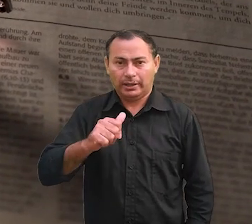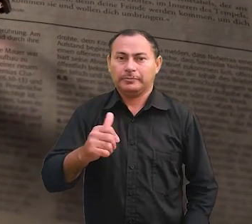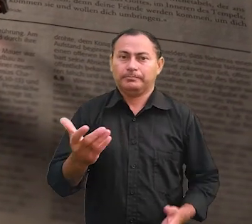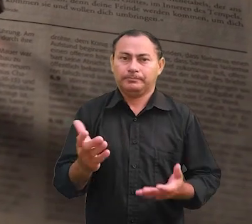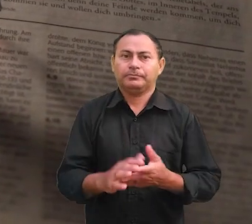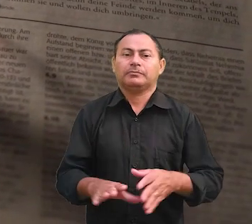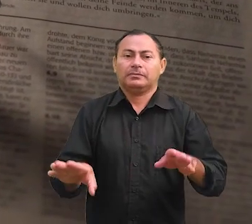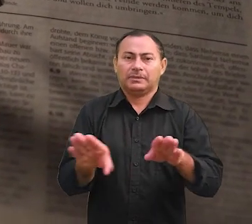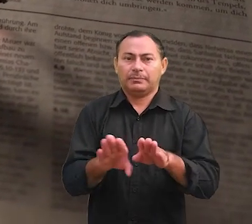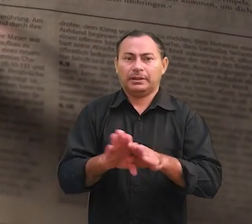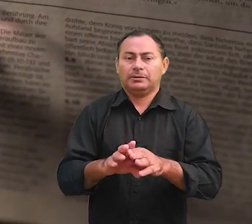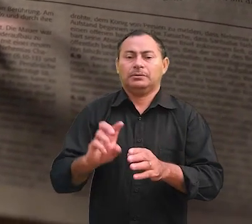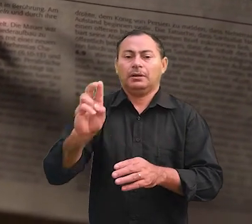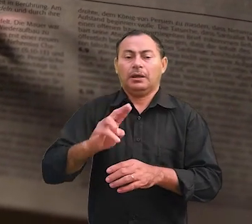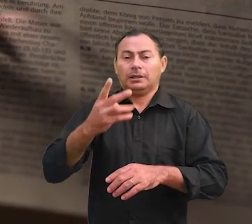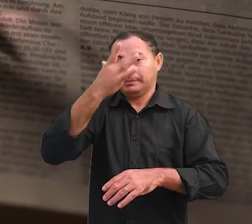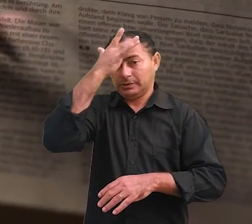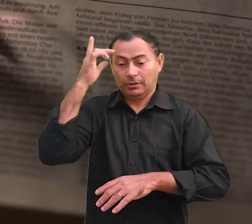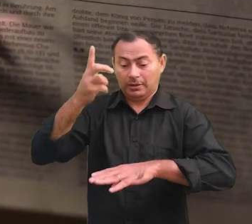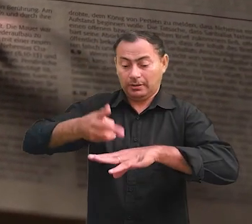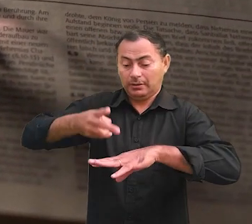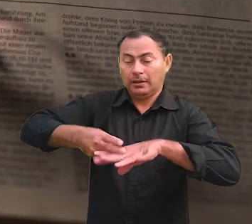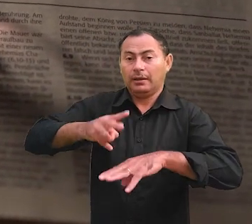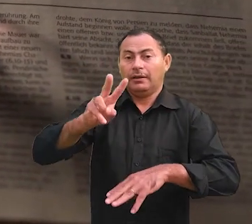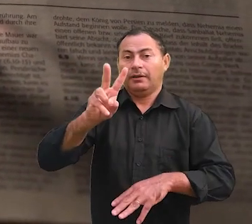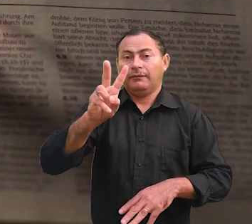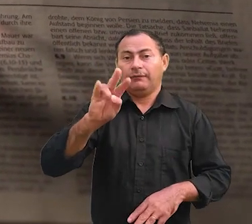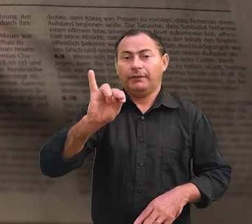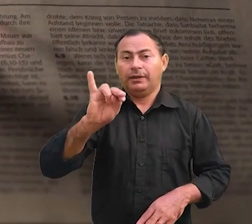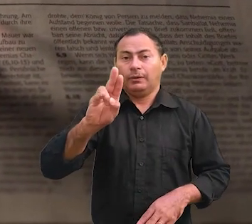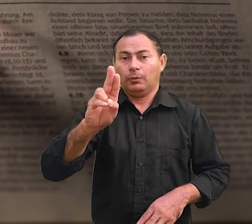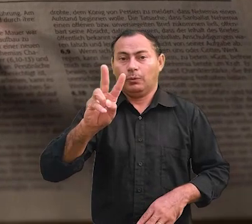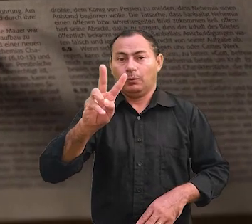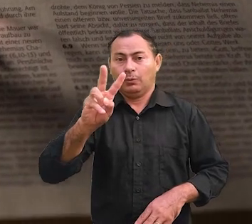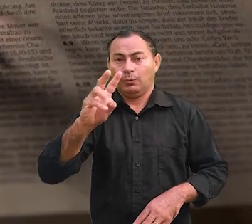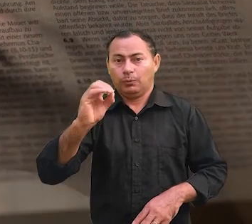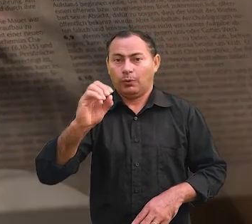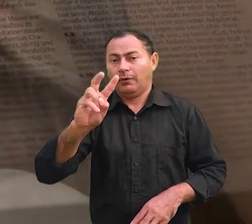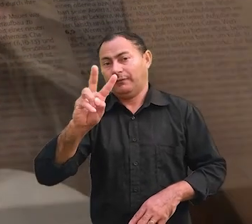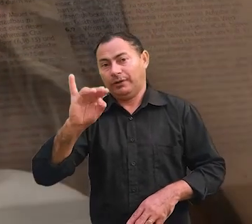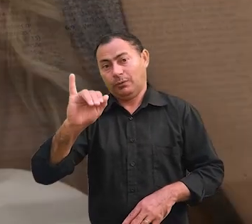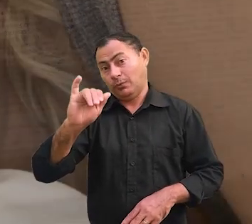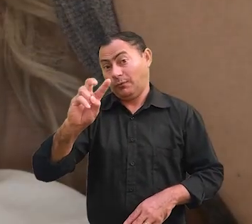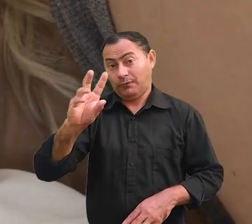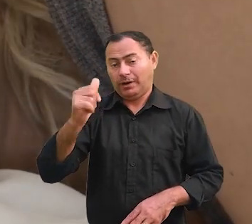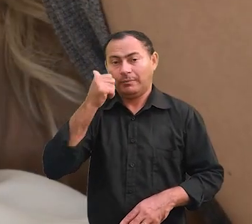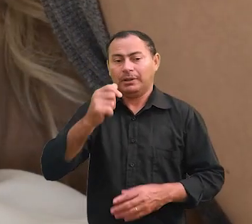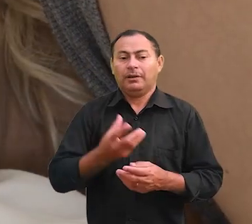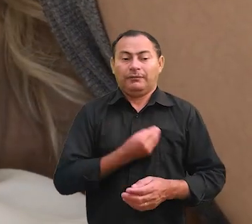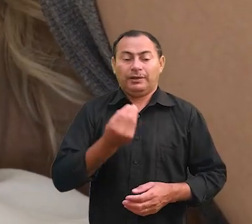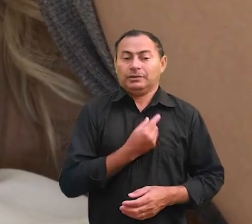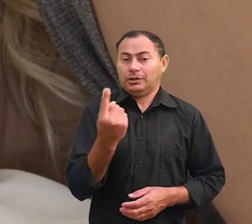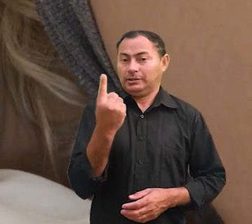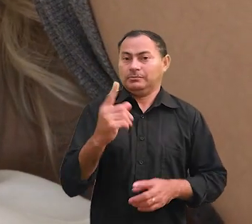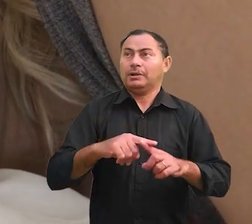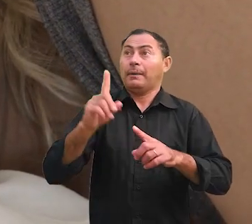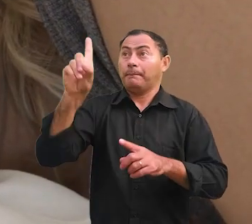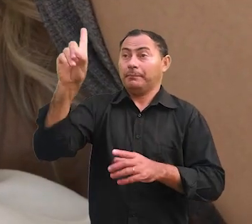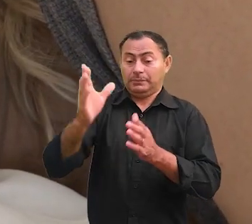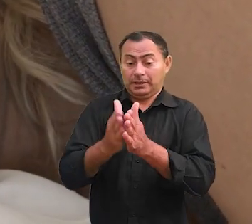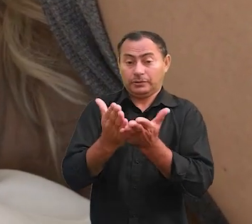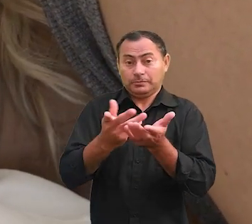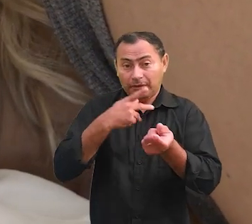homem como mulher era também se aplica aos Rios viúvas e divorciadas não acho que deu as pessoas vivam sós